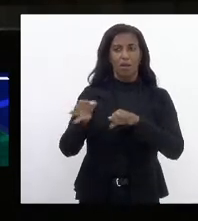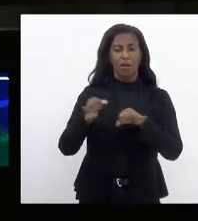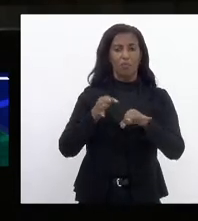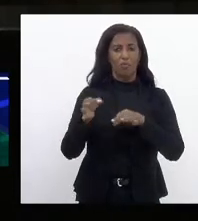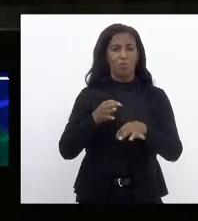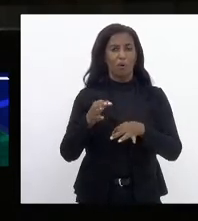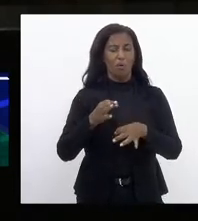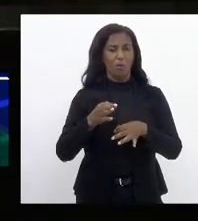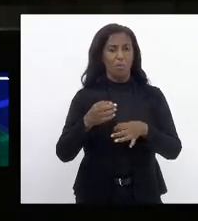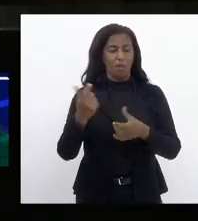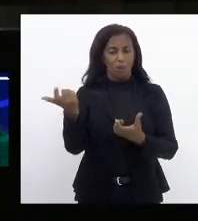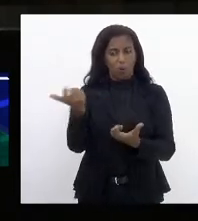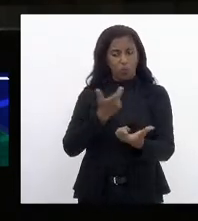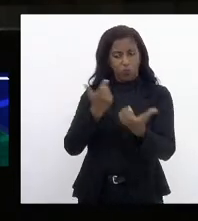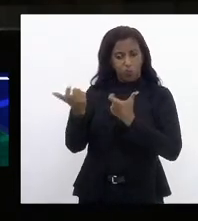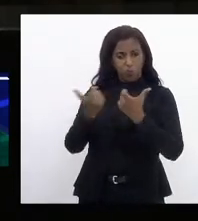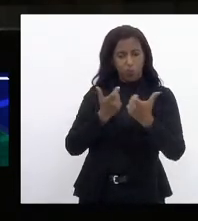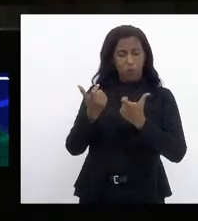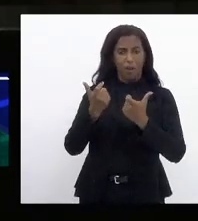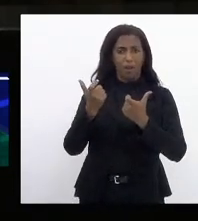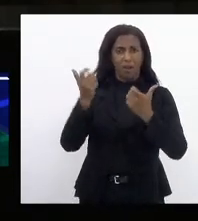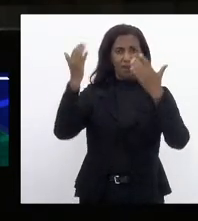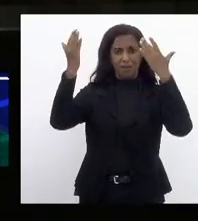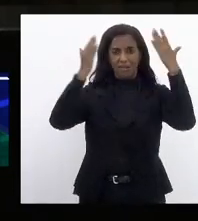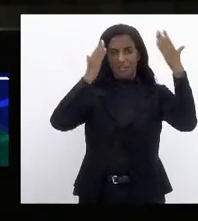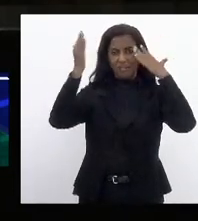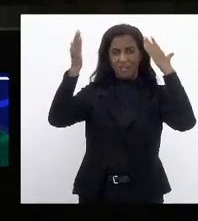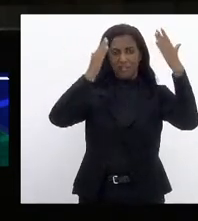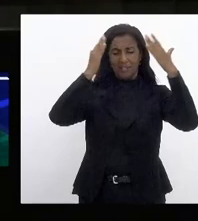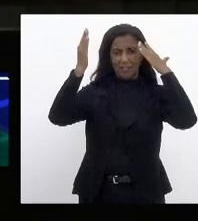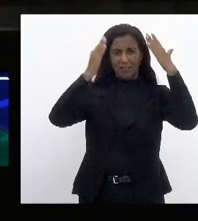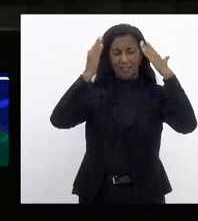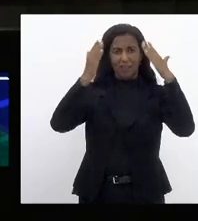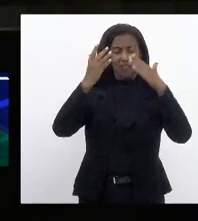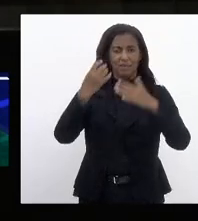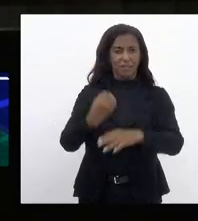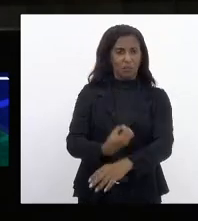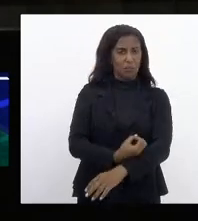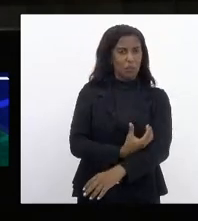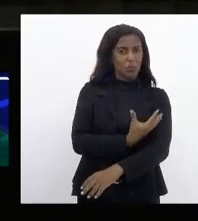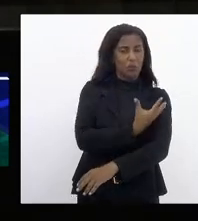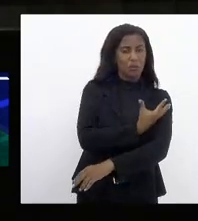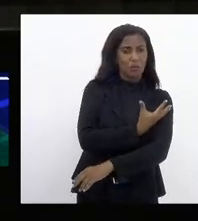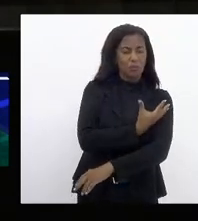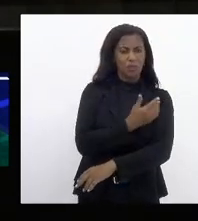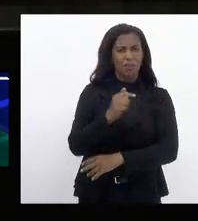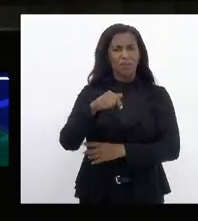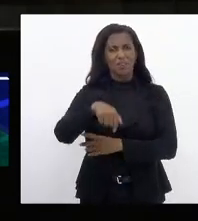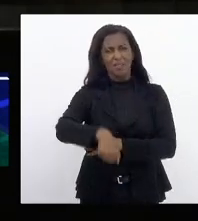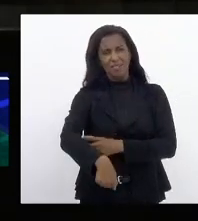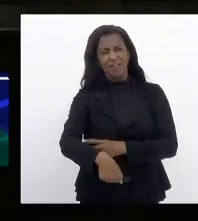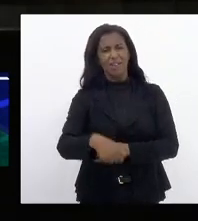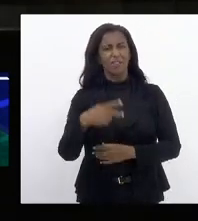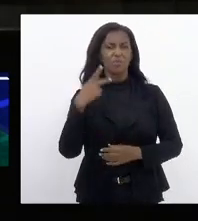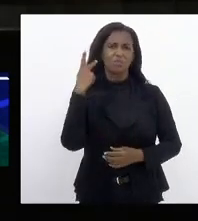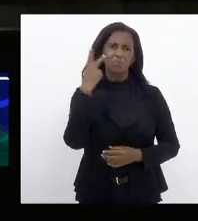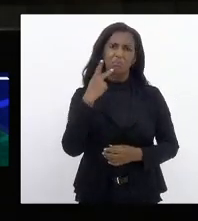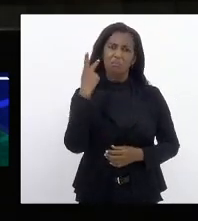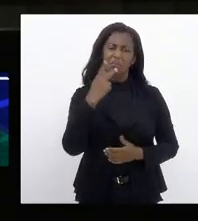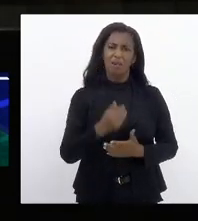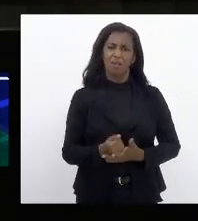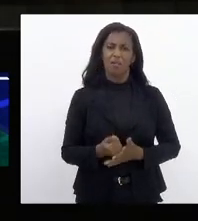da pressão psicológica, da forma da pressão emocional. E aqui dentro desse parlamento